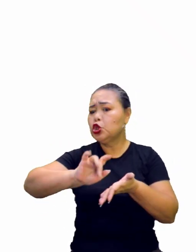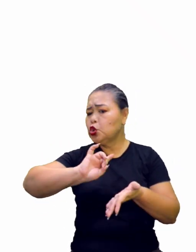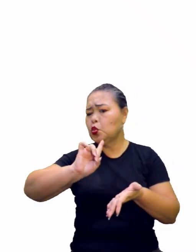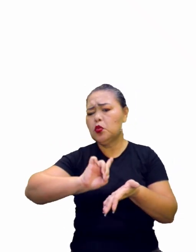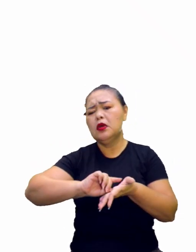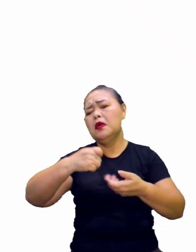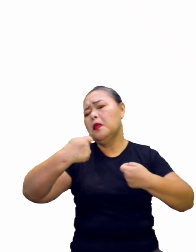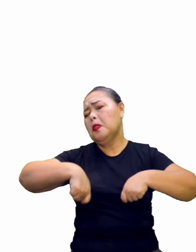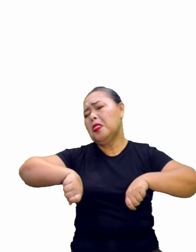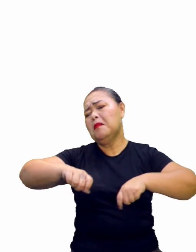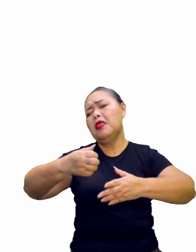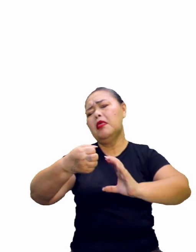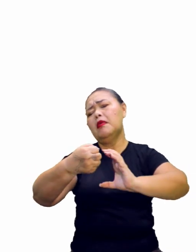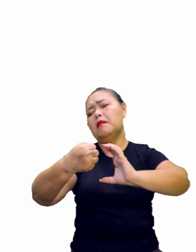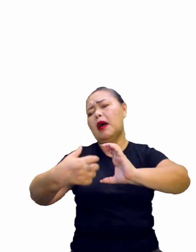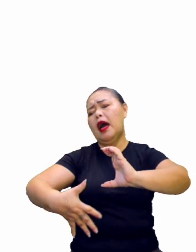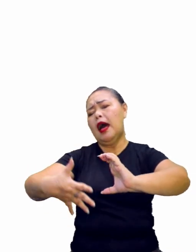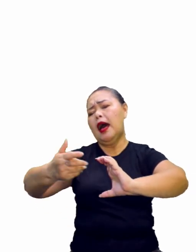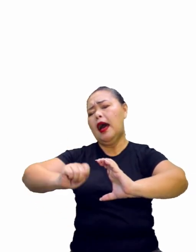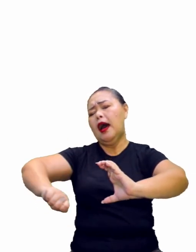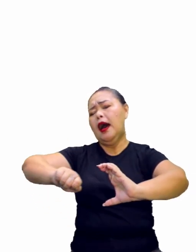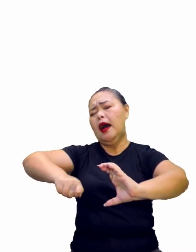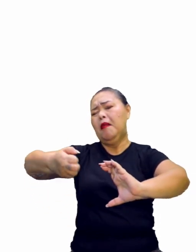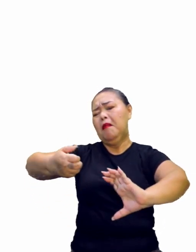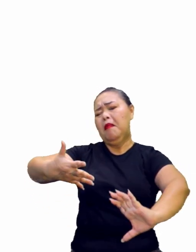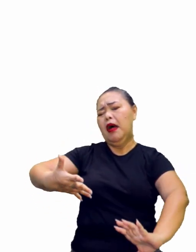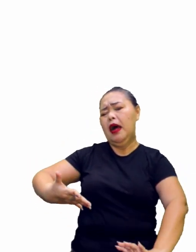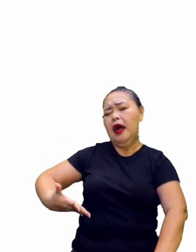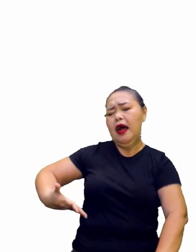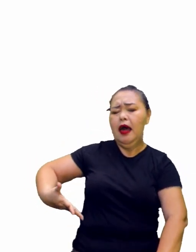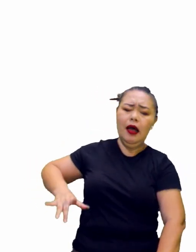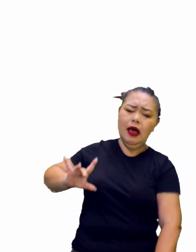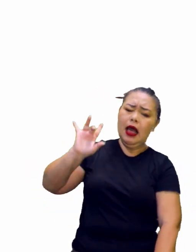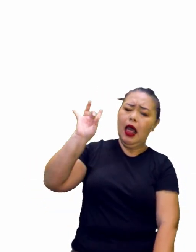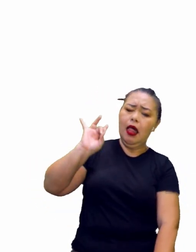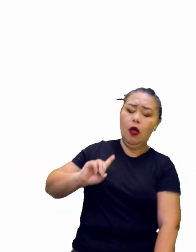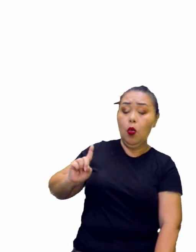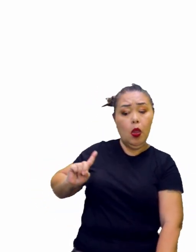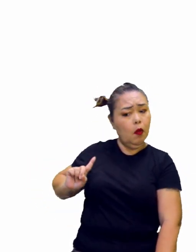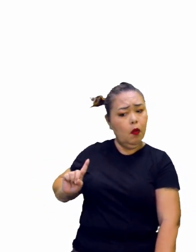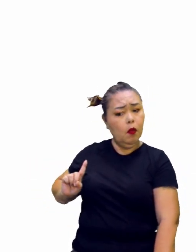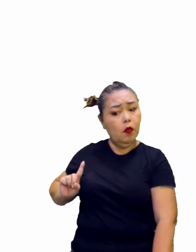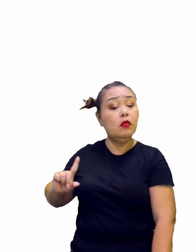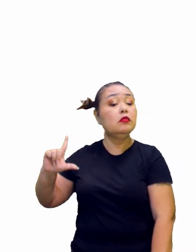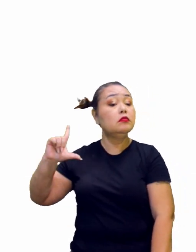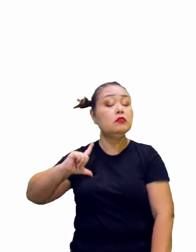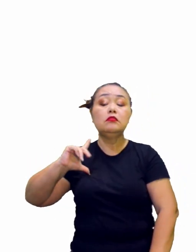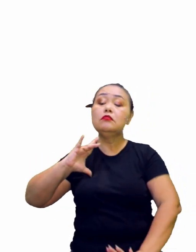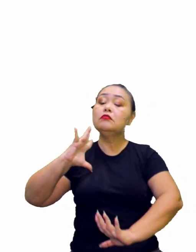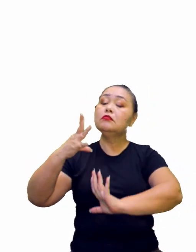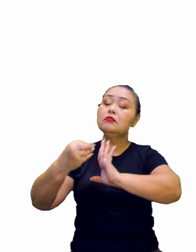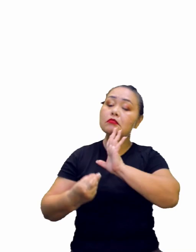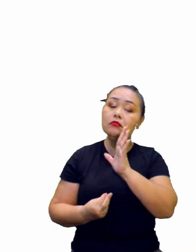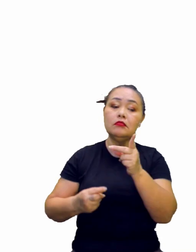há necessidade de você discriminar cada um deles. Então, nós temos aí o bioma